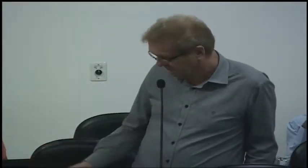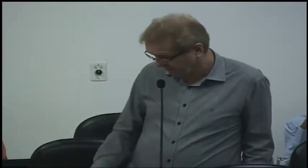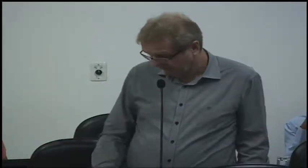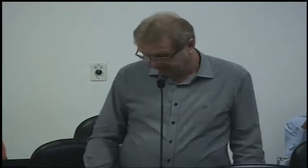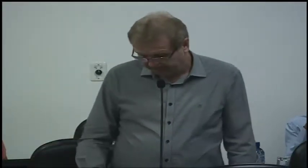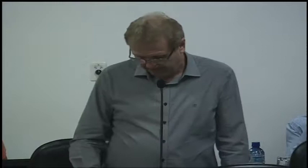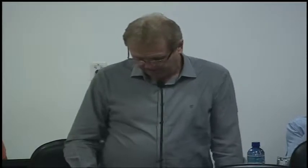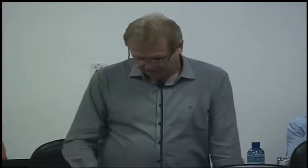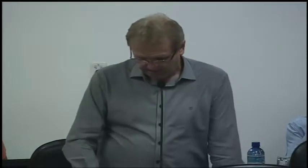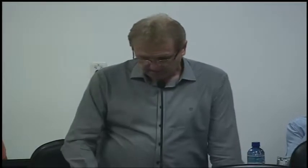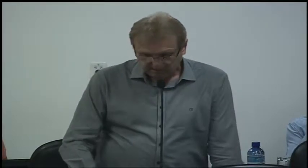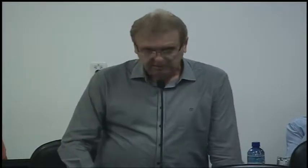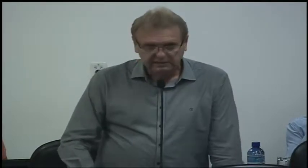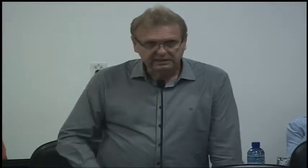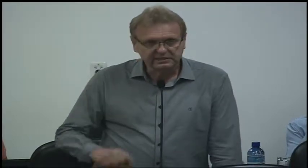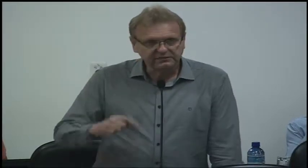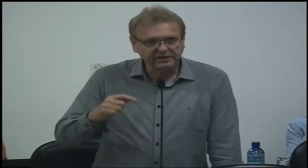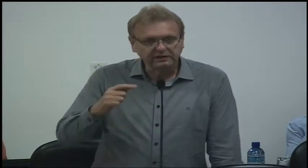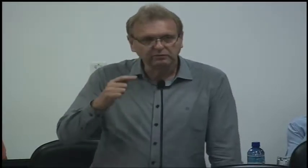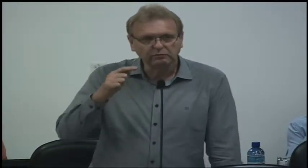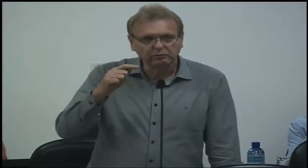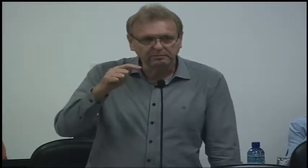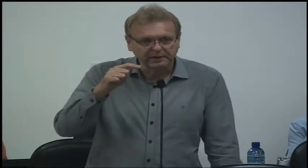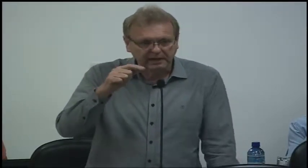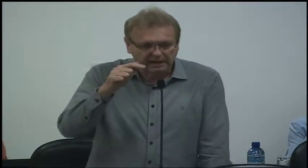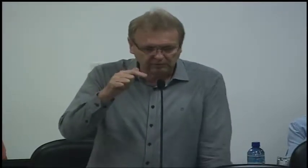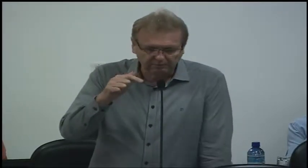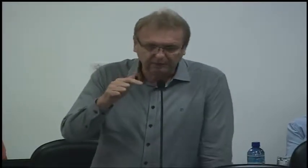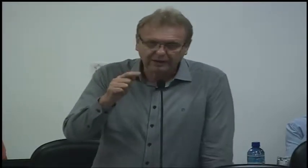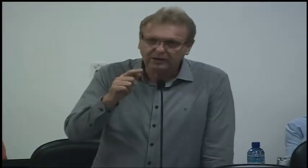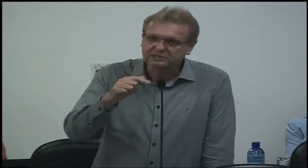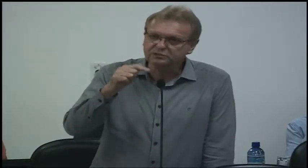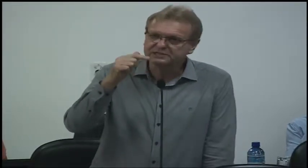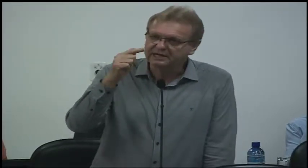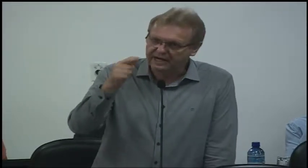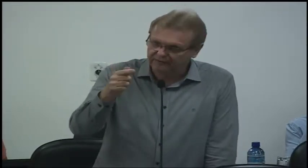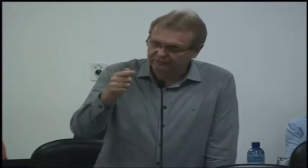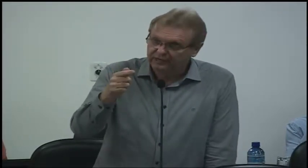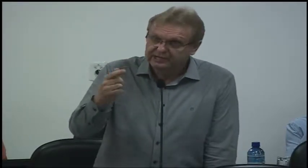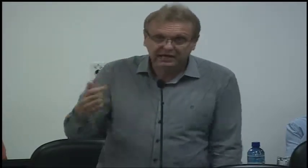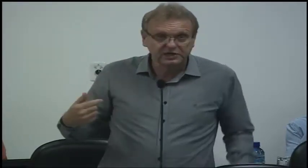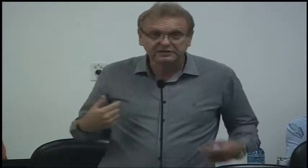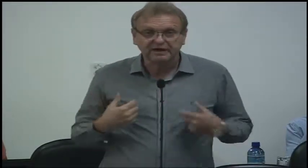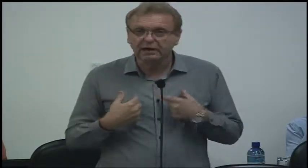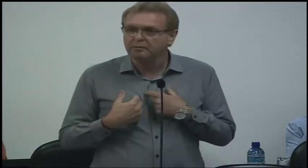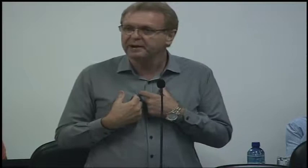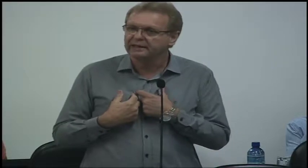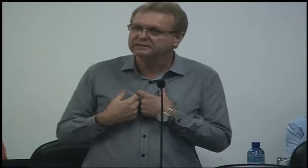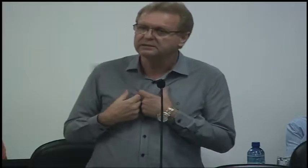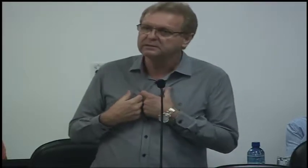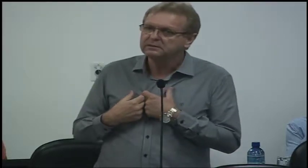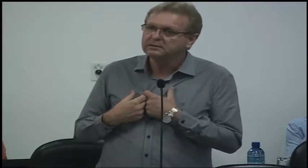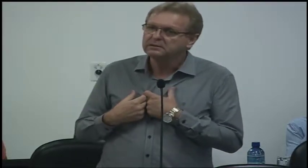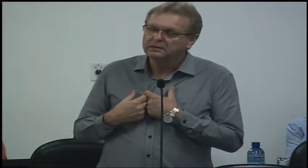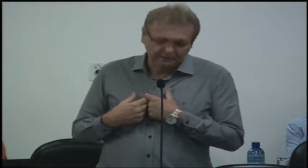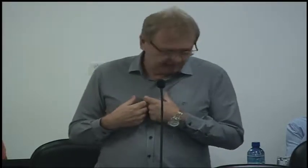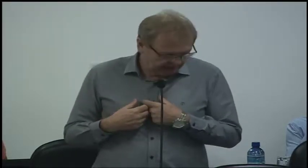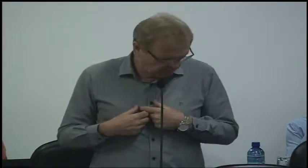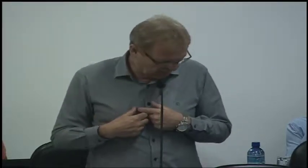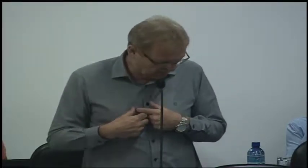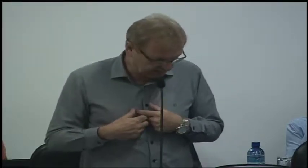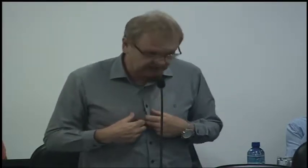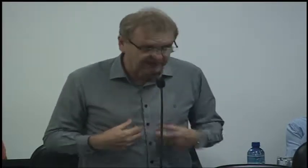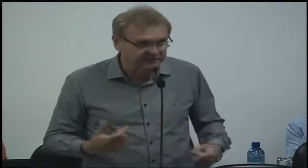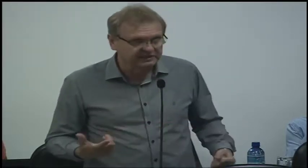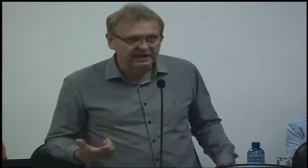possibilidade. E a gente vê que o empregado do banco é quase um escravo. E a gente vai lá com pressa. E aí,